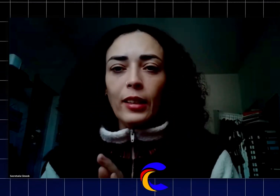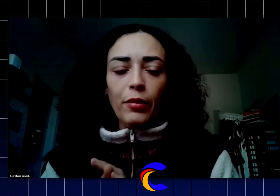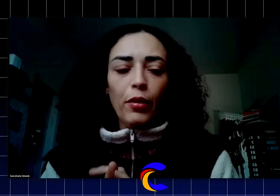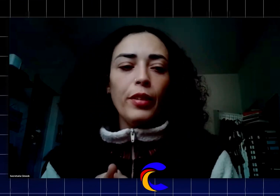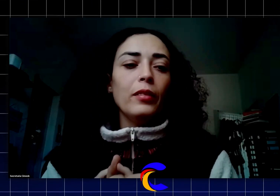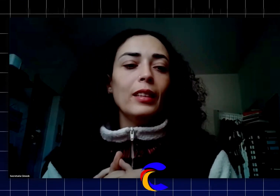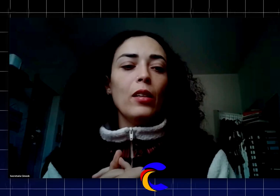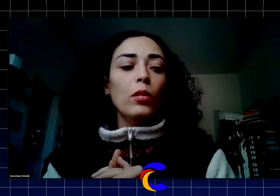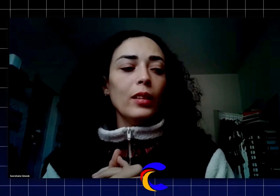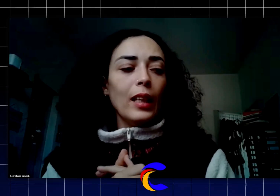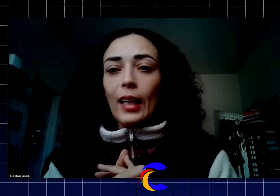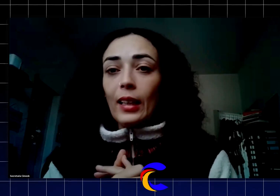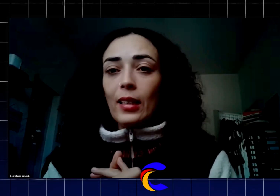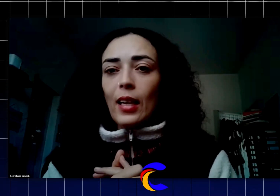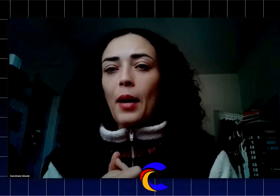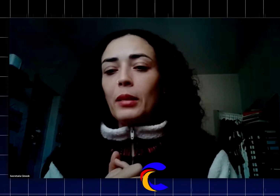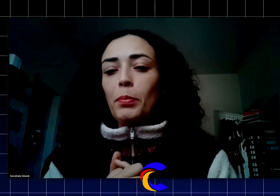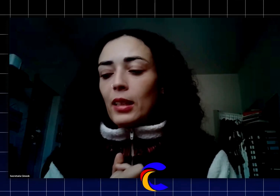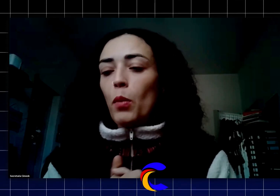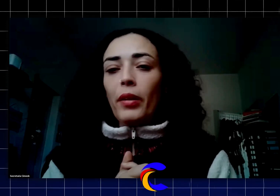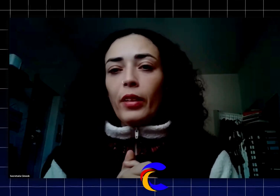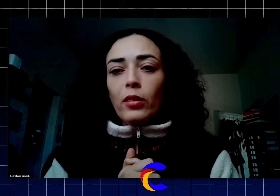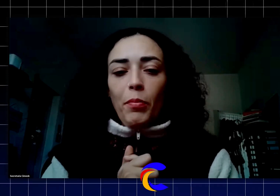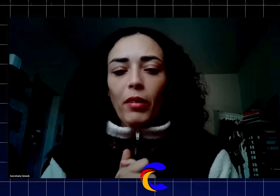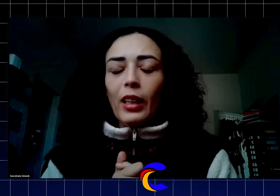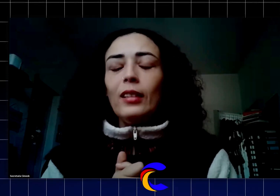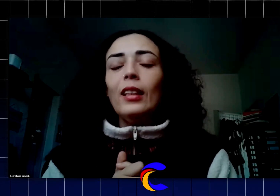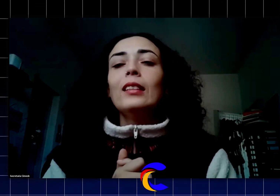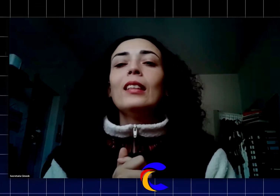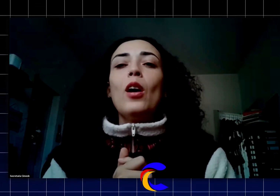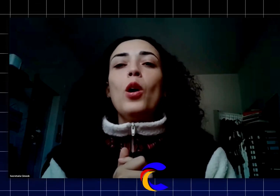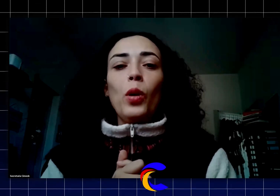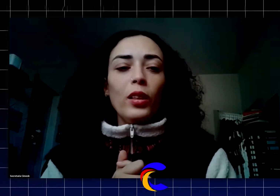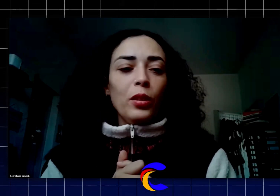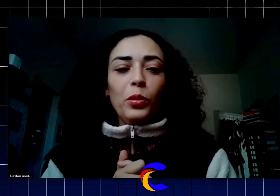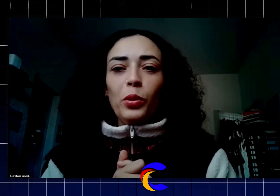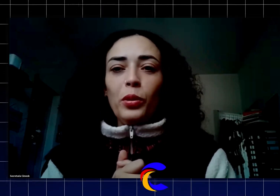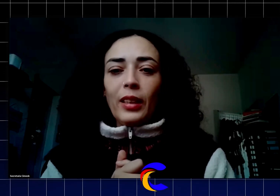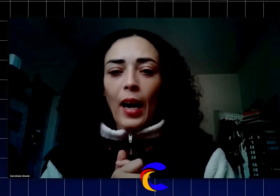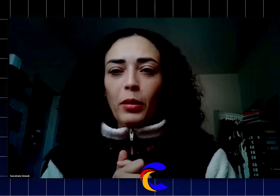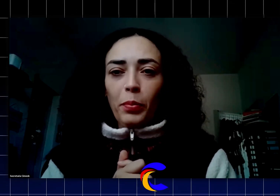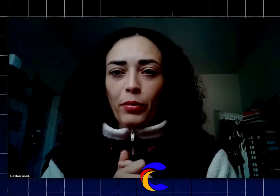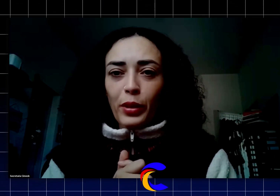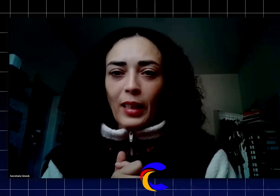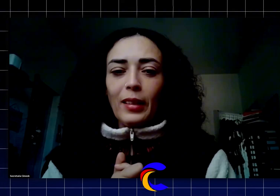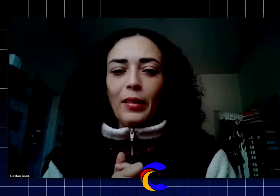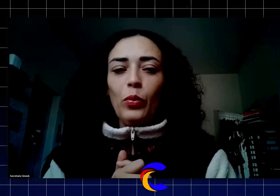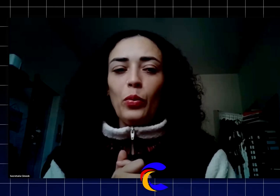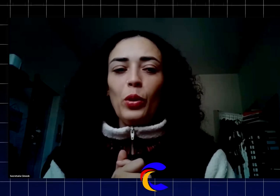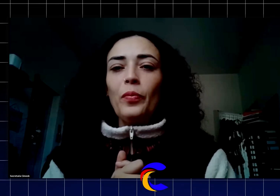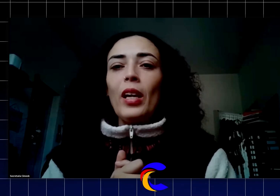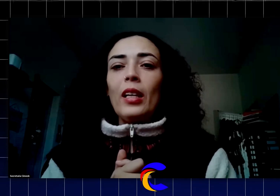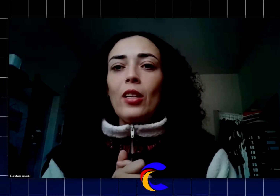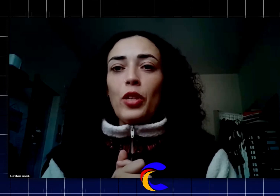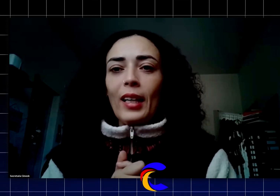vocês já desenvolveram. Então, queria agradecer a participação, bem-vindos e bem-vindas. Um ótimo sábado para vocês.